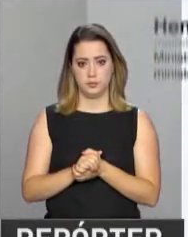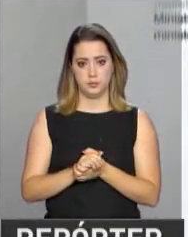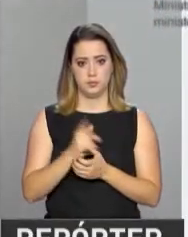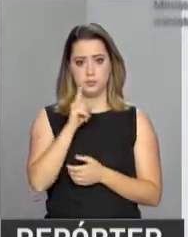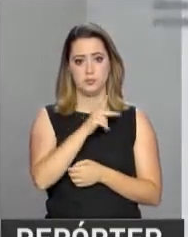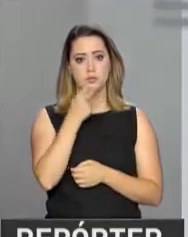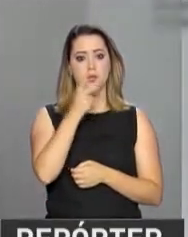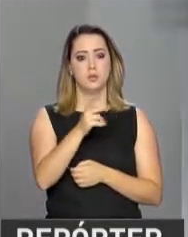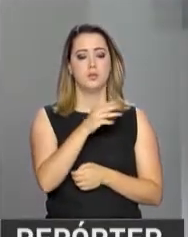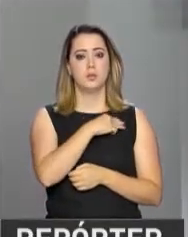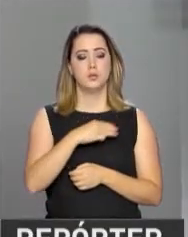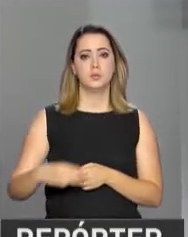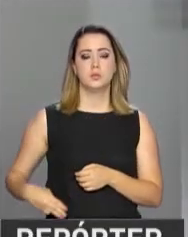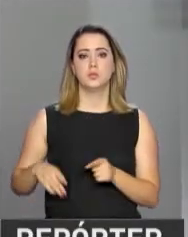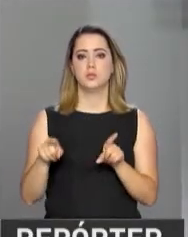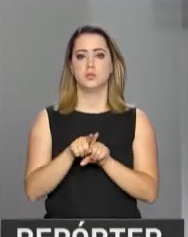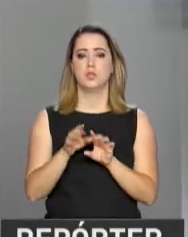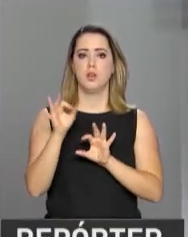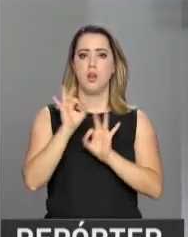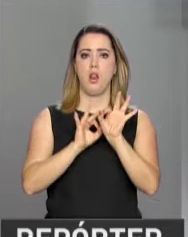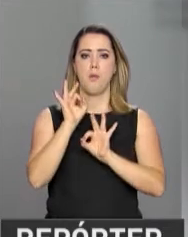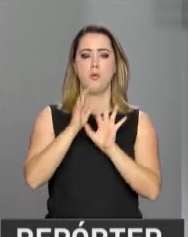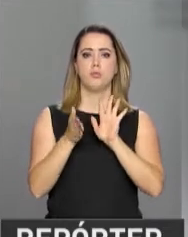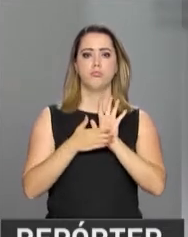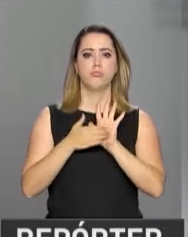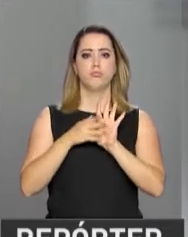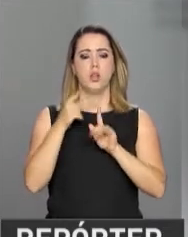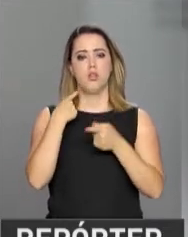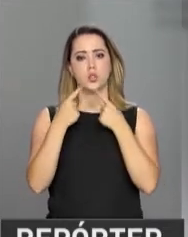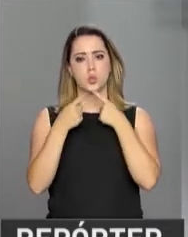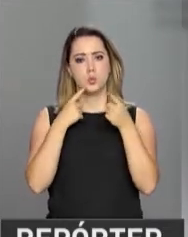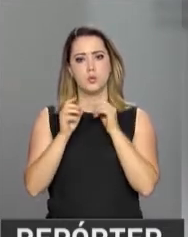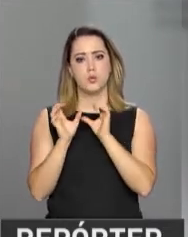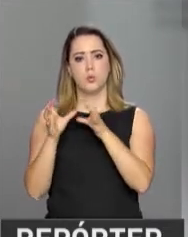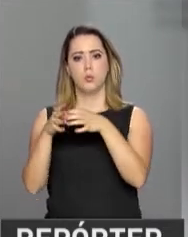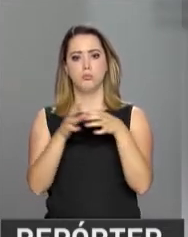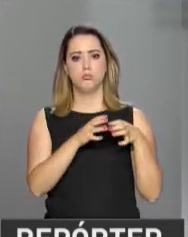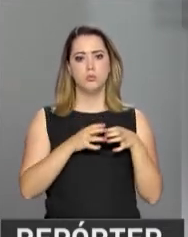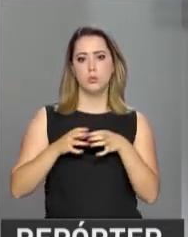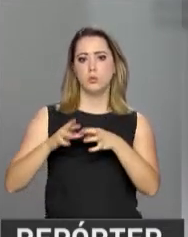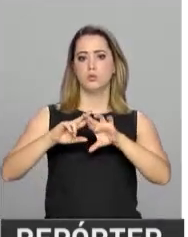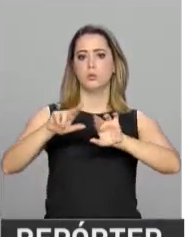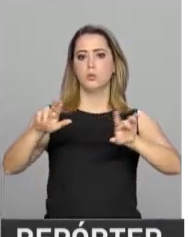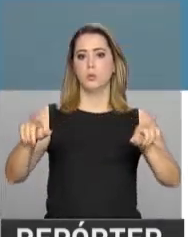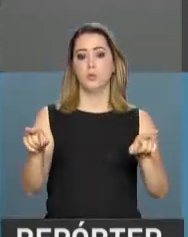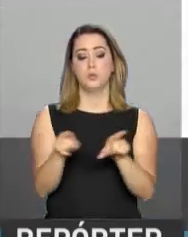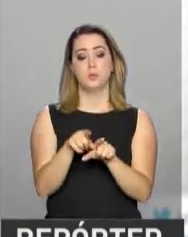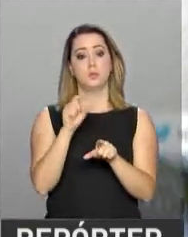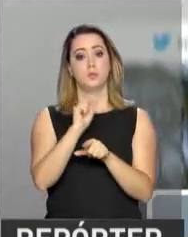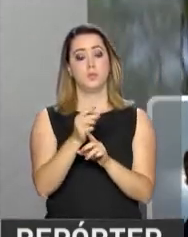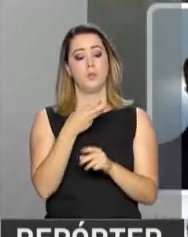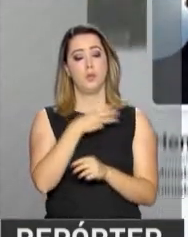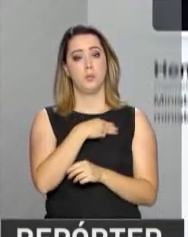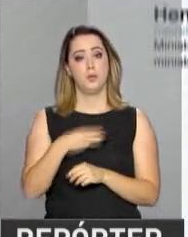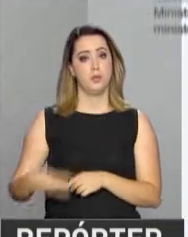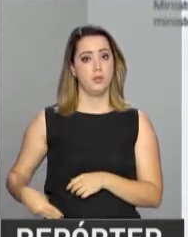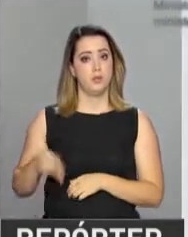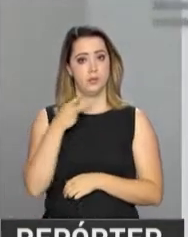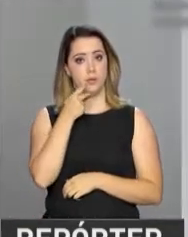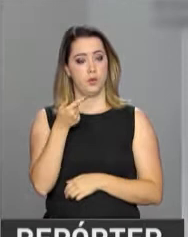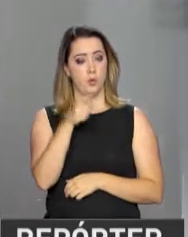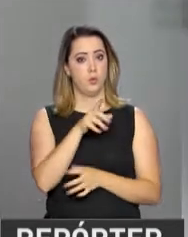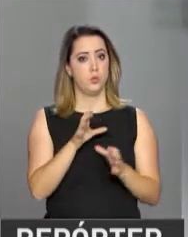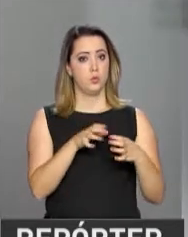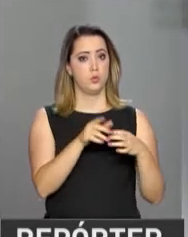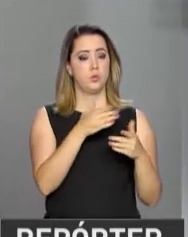segundo o ministro a proposta foi elaborada após ampla discussão com diversos setores de acordo com meirelles outras áreas